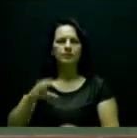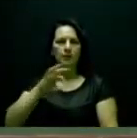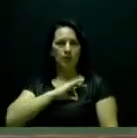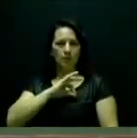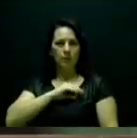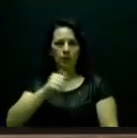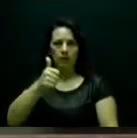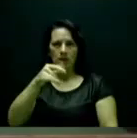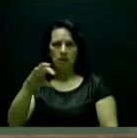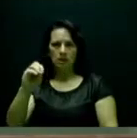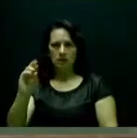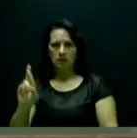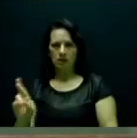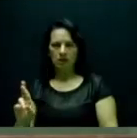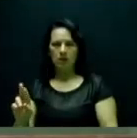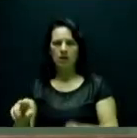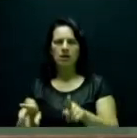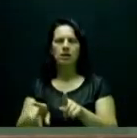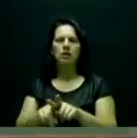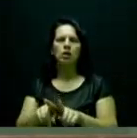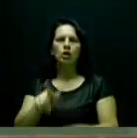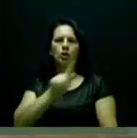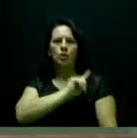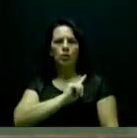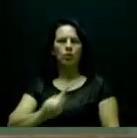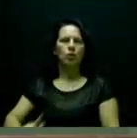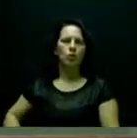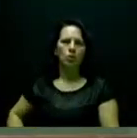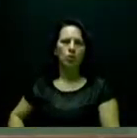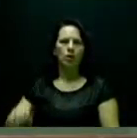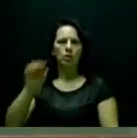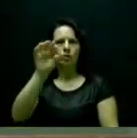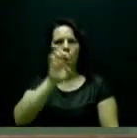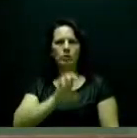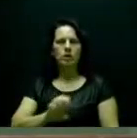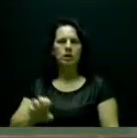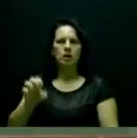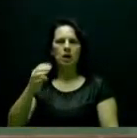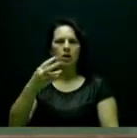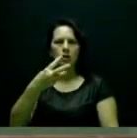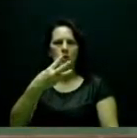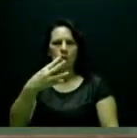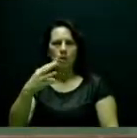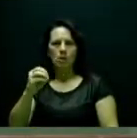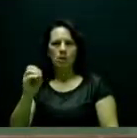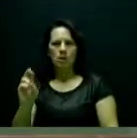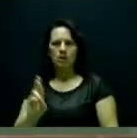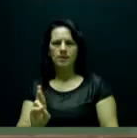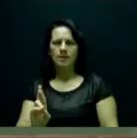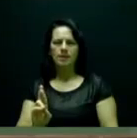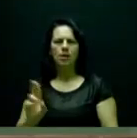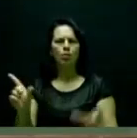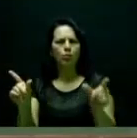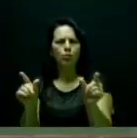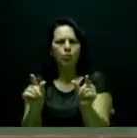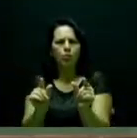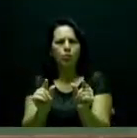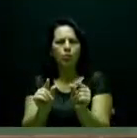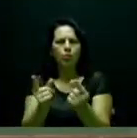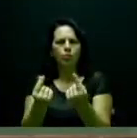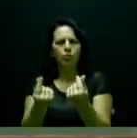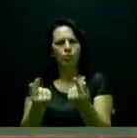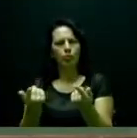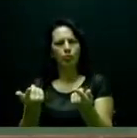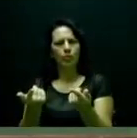e o governo do Estado, através do CDHU, R$ 300, que é pouco, é pouco. Preciso, quantas e quantas vezes